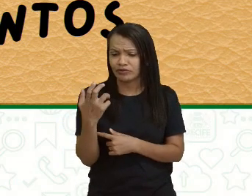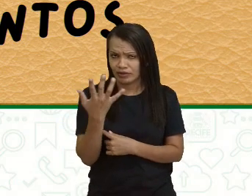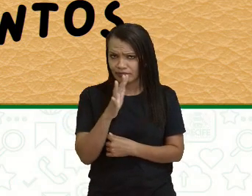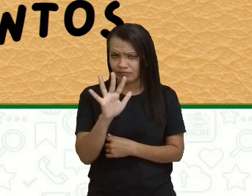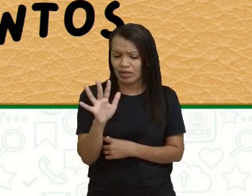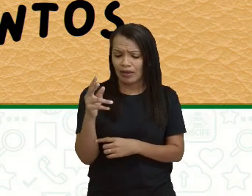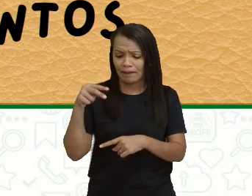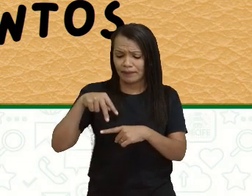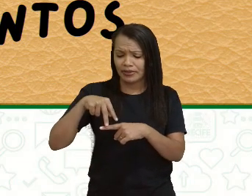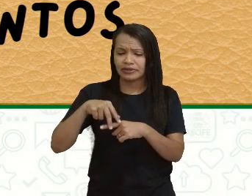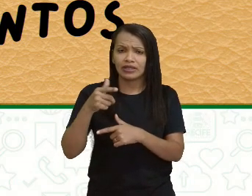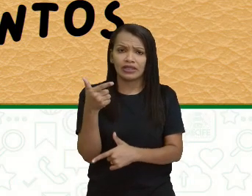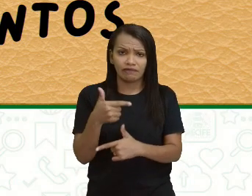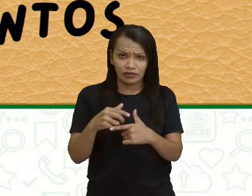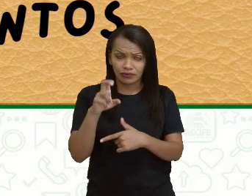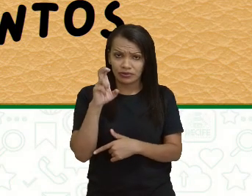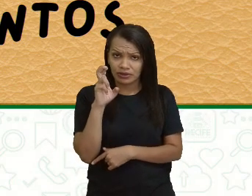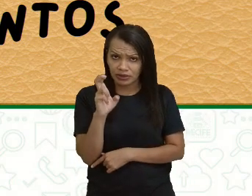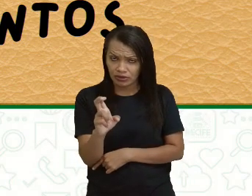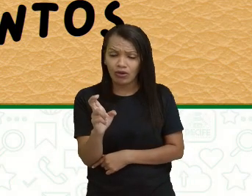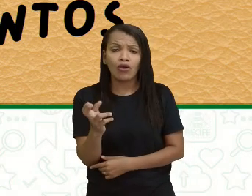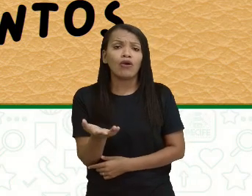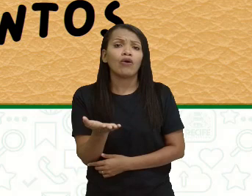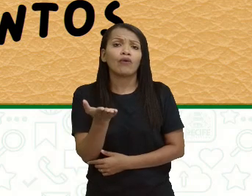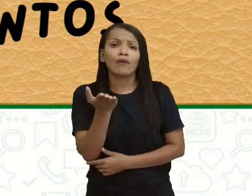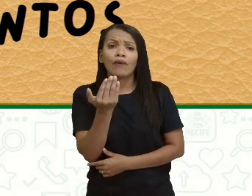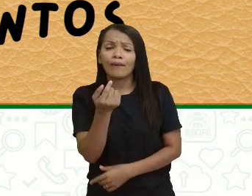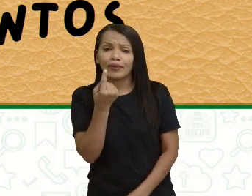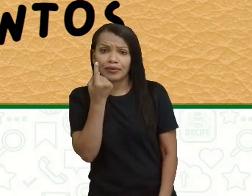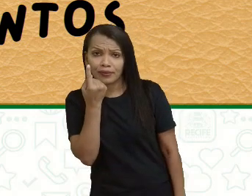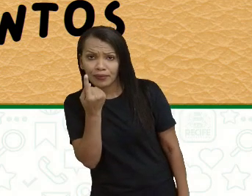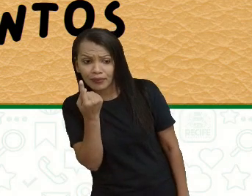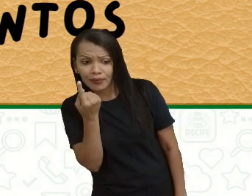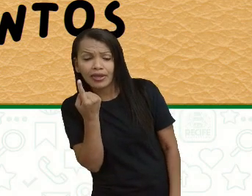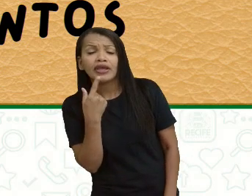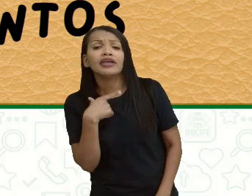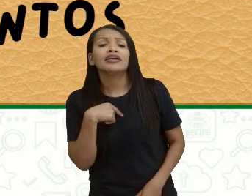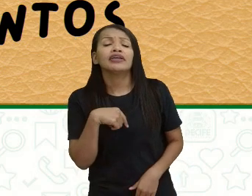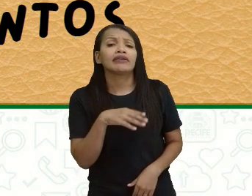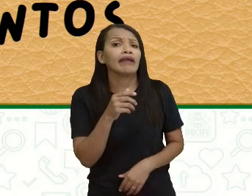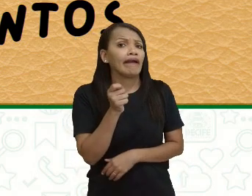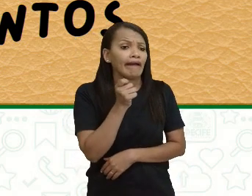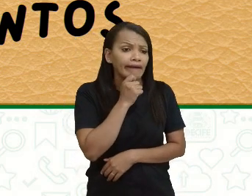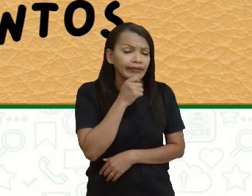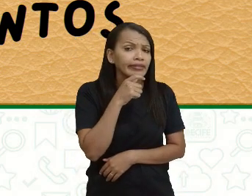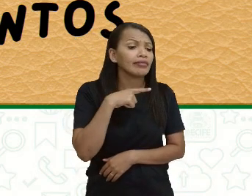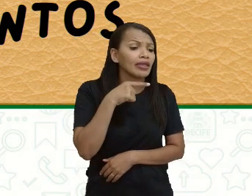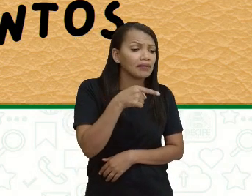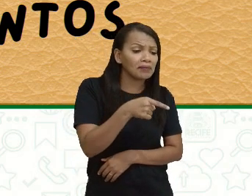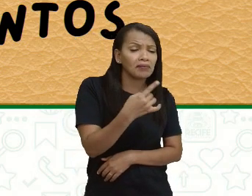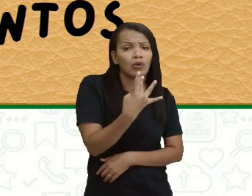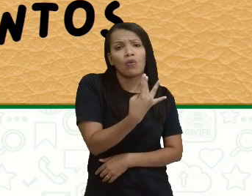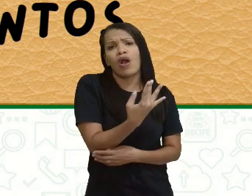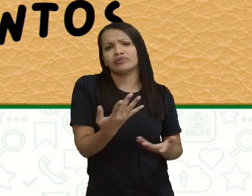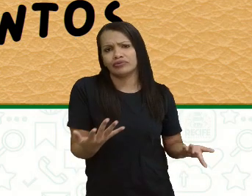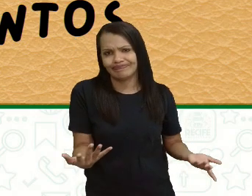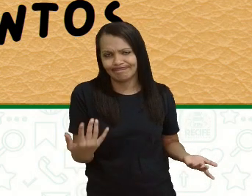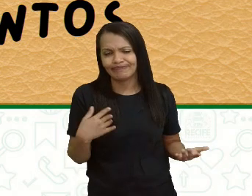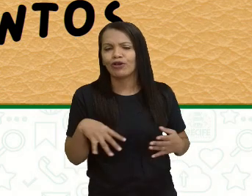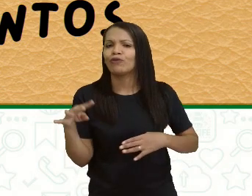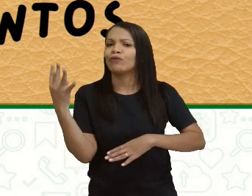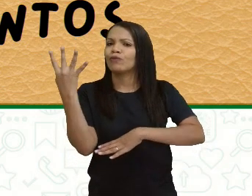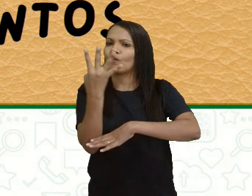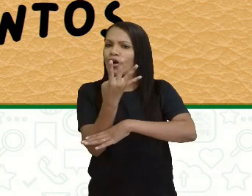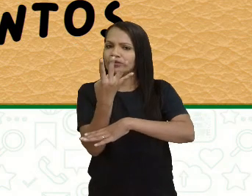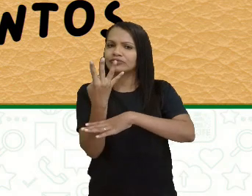fração, certo? Ela vai ser representada por 4/5, porque é